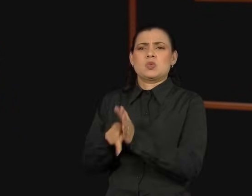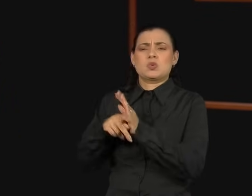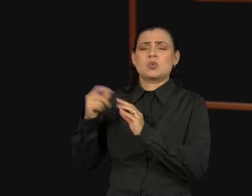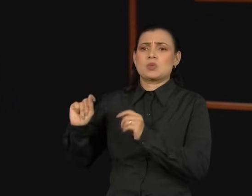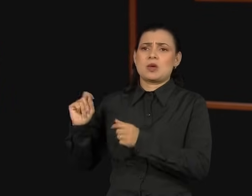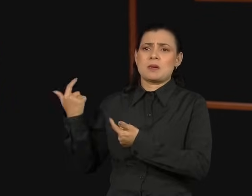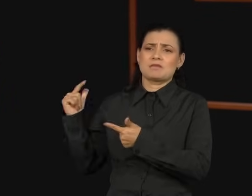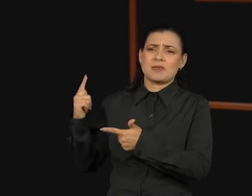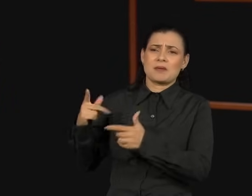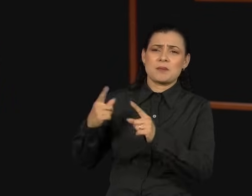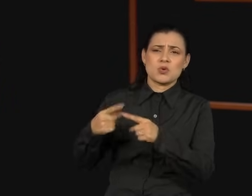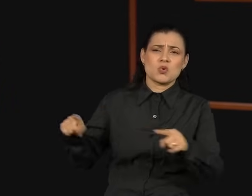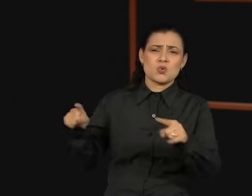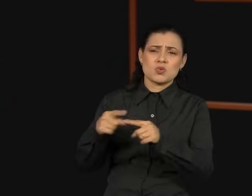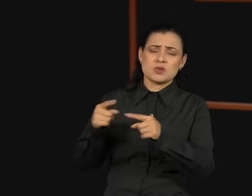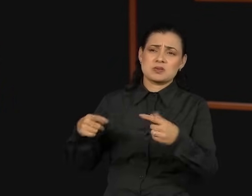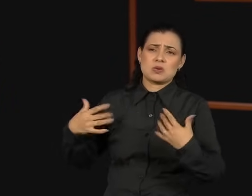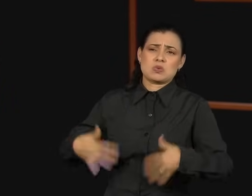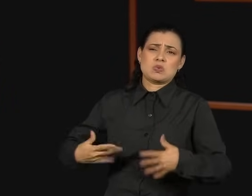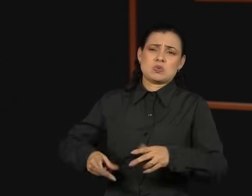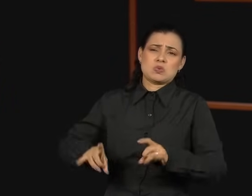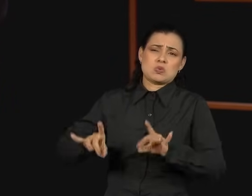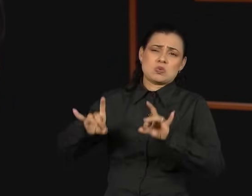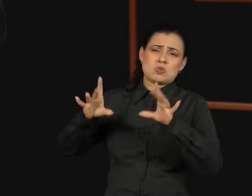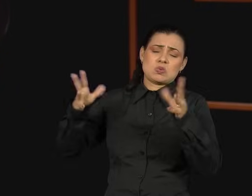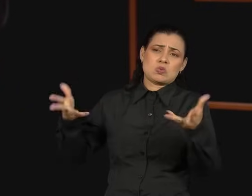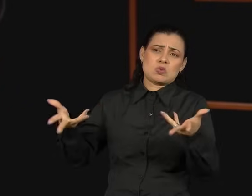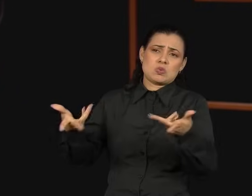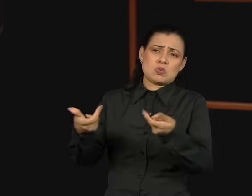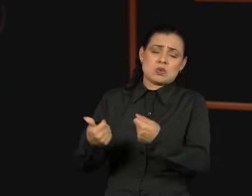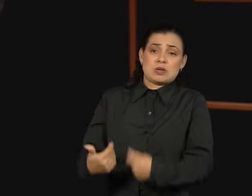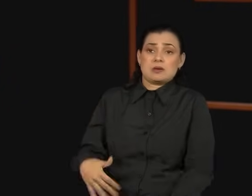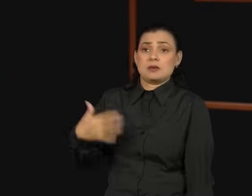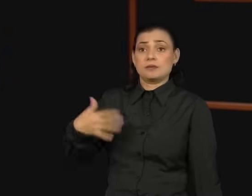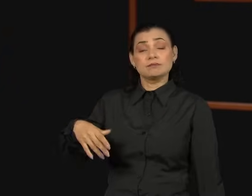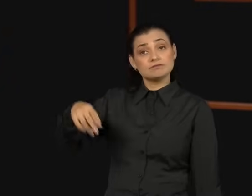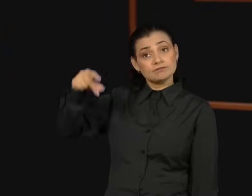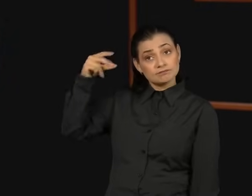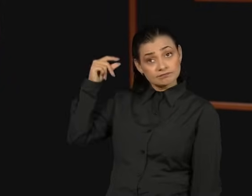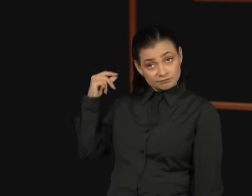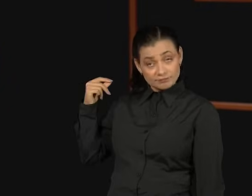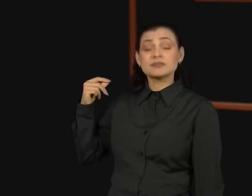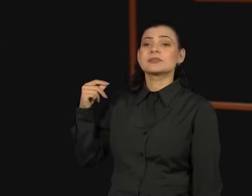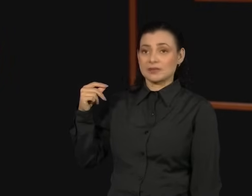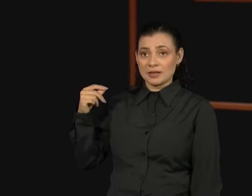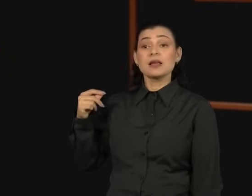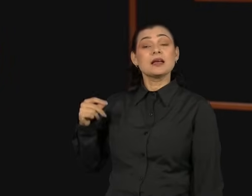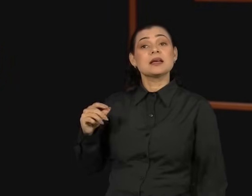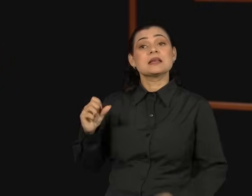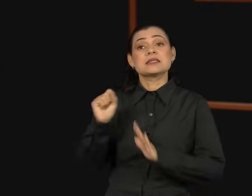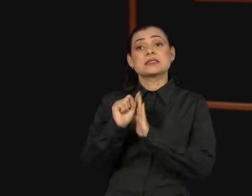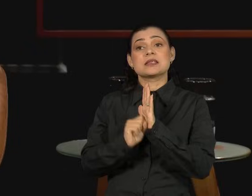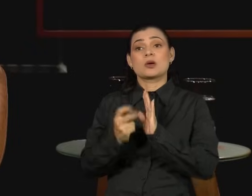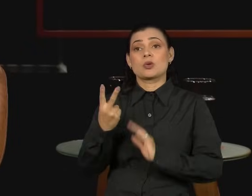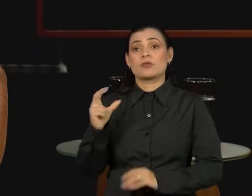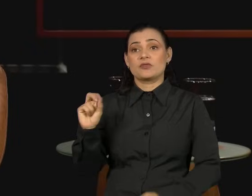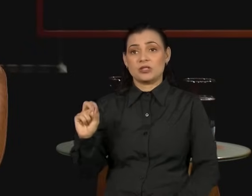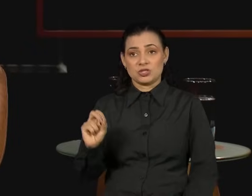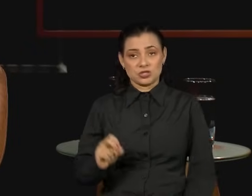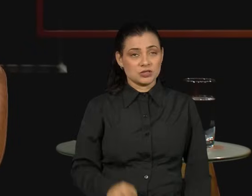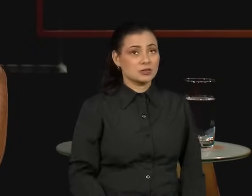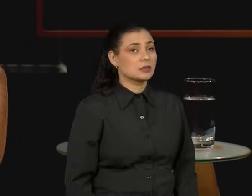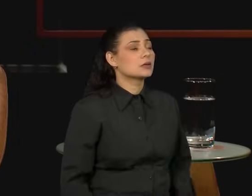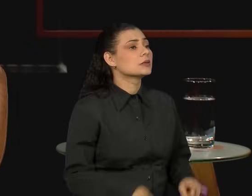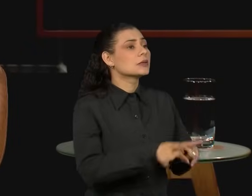América Latina, da música experimental, digamos, né, da música de vanguarda do século XX. Gilberto Mendes é autor do